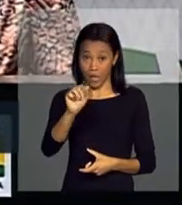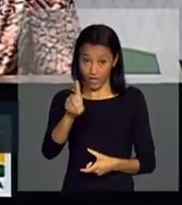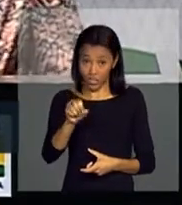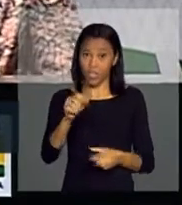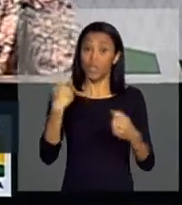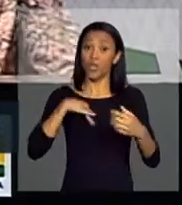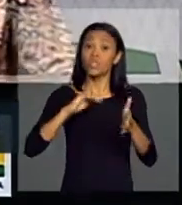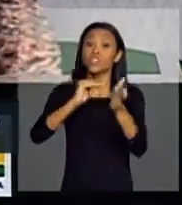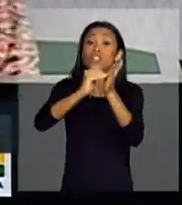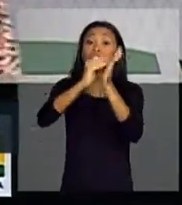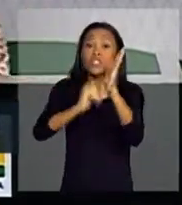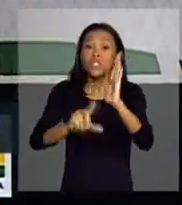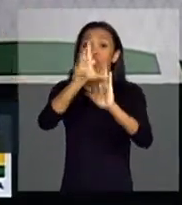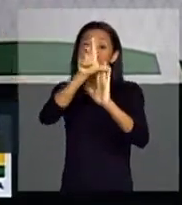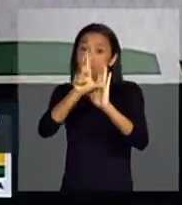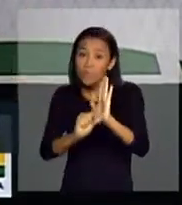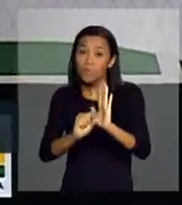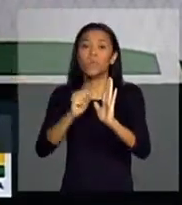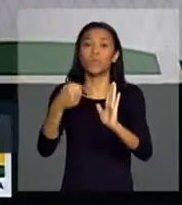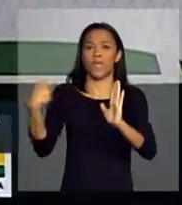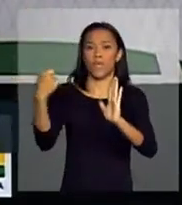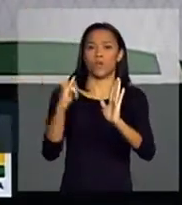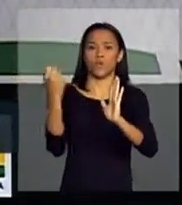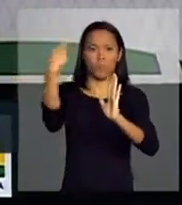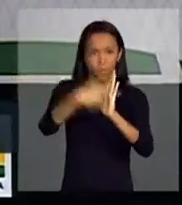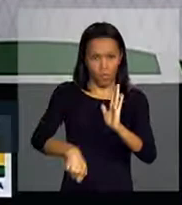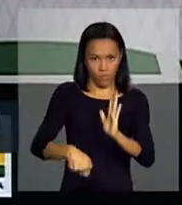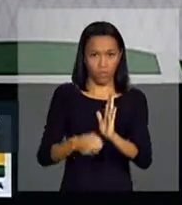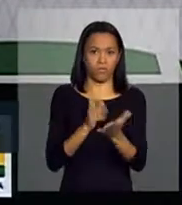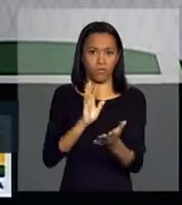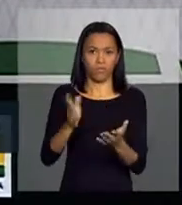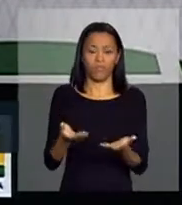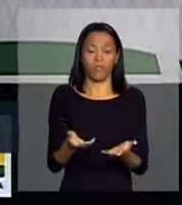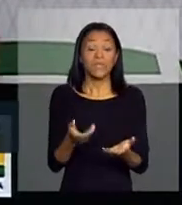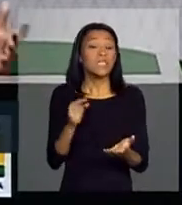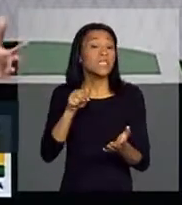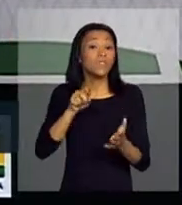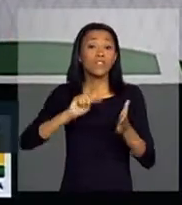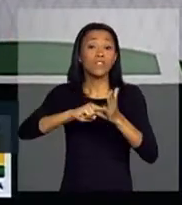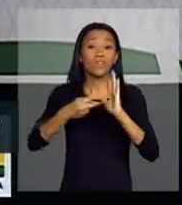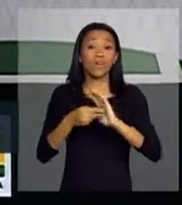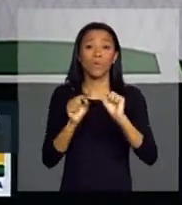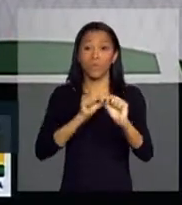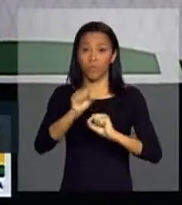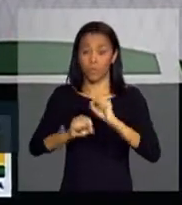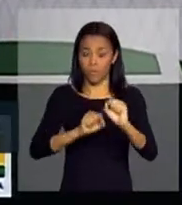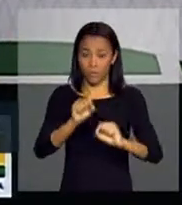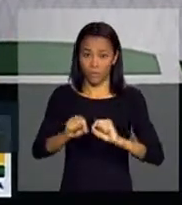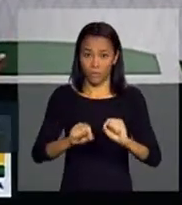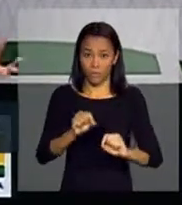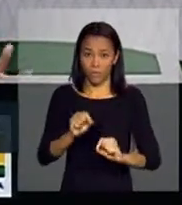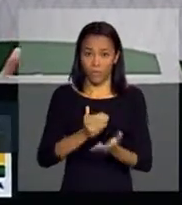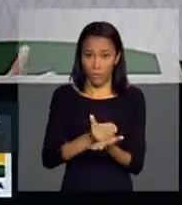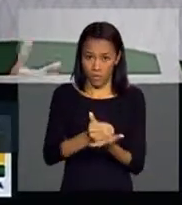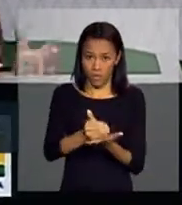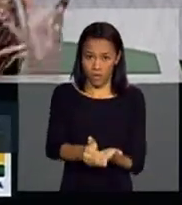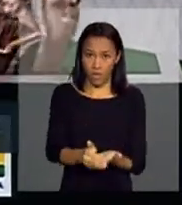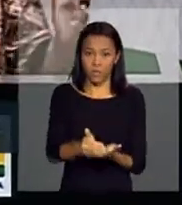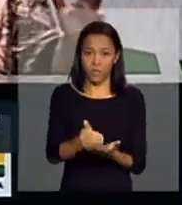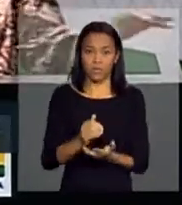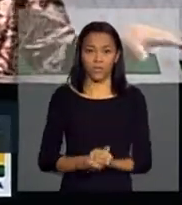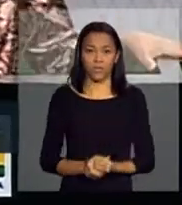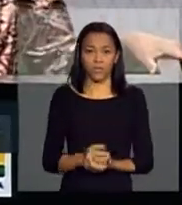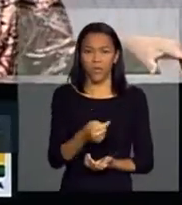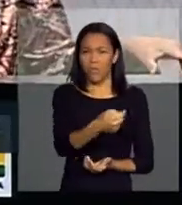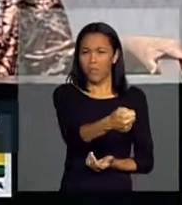sobre a folha de pagamento isso significou no início uma adesão